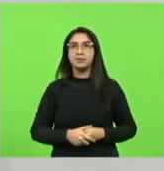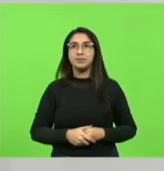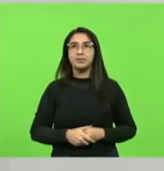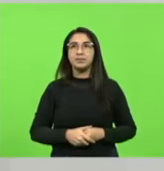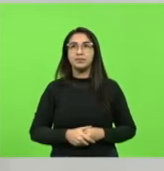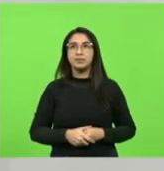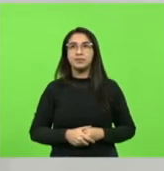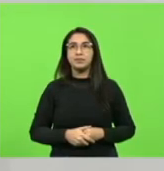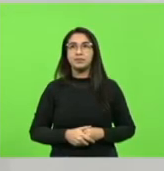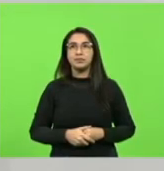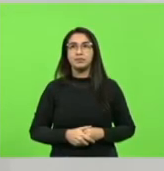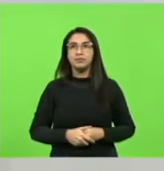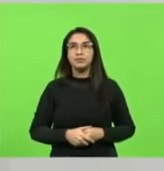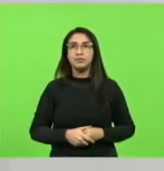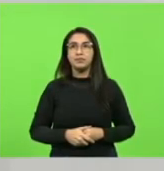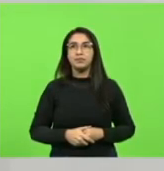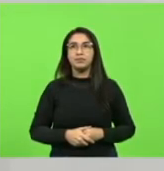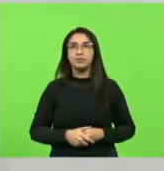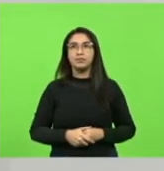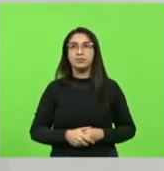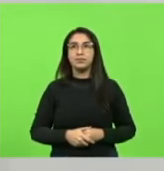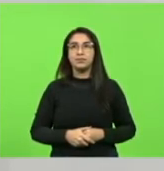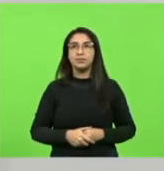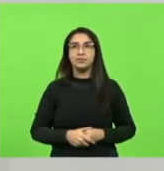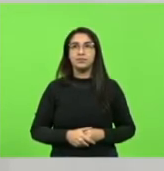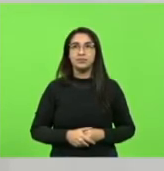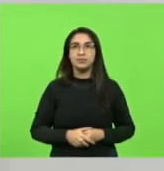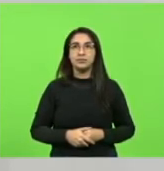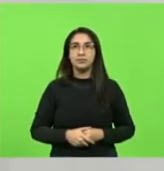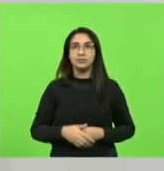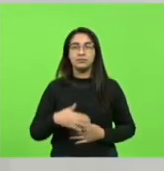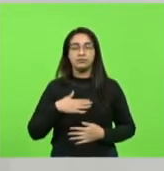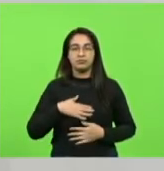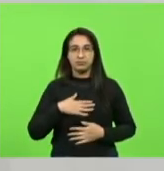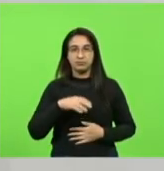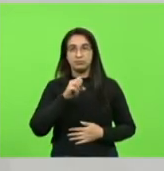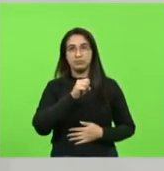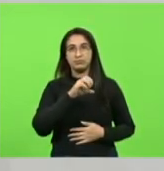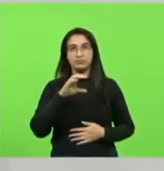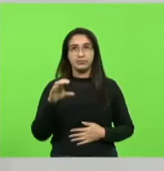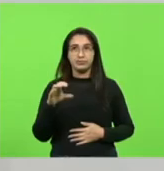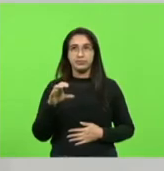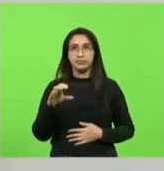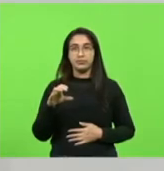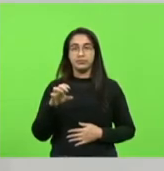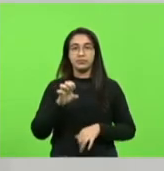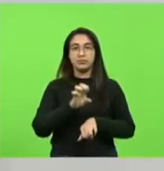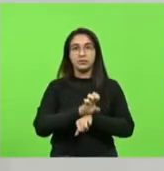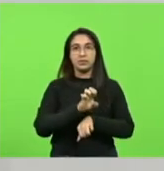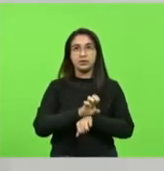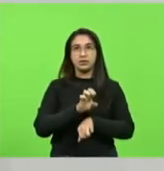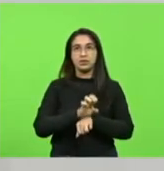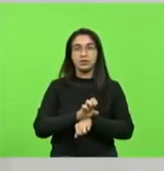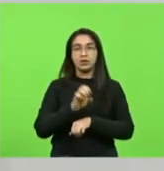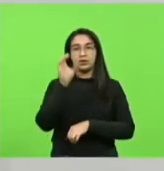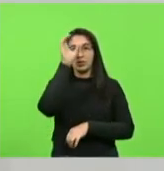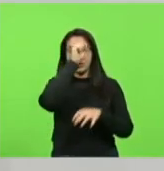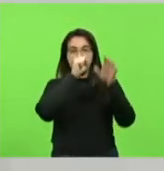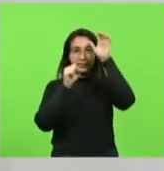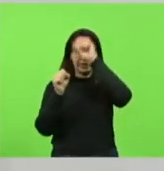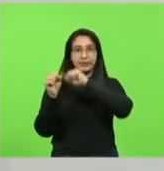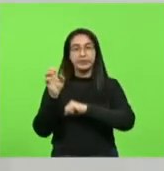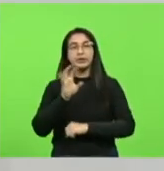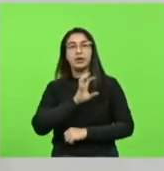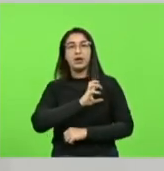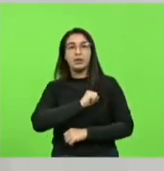Mais um minuto, deputado. O bem-estar de Santa Catarina, esse Estado que aprendemos a amar e